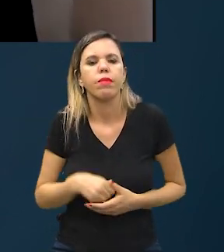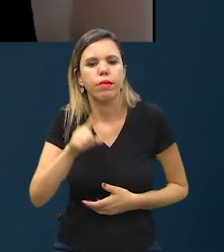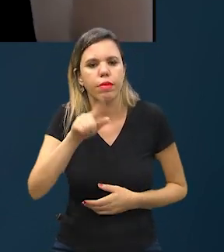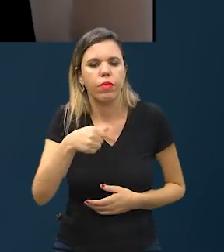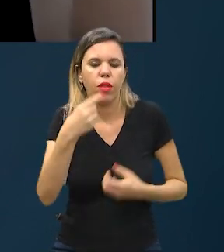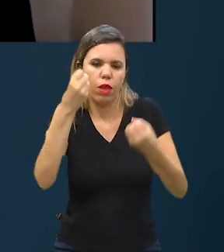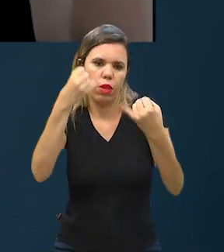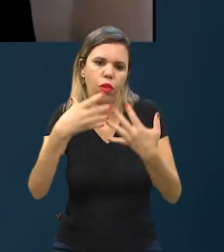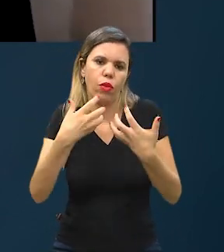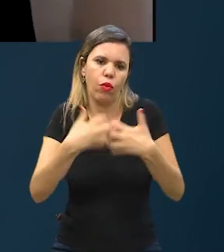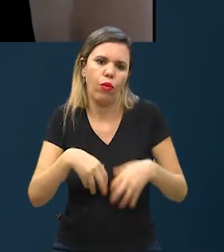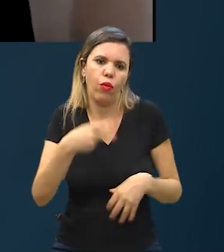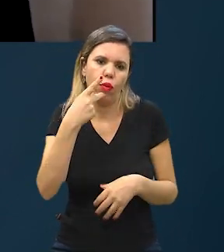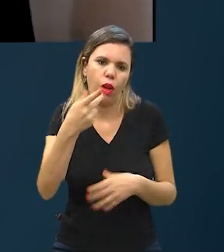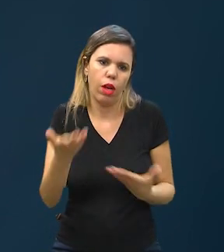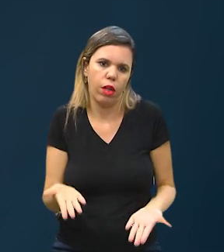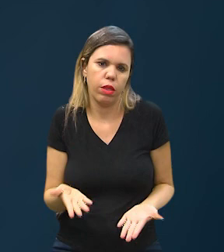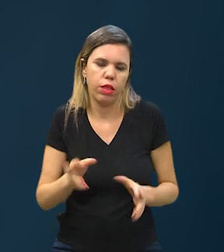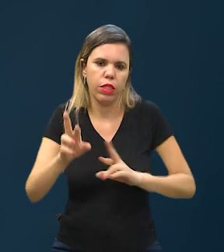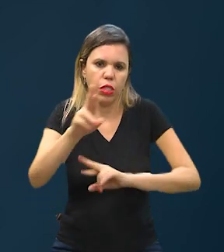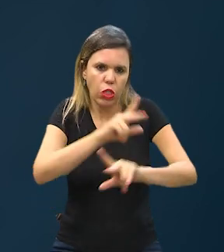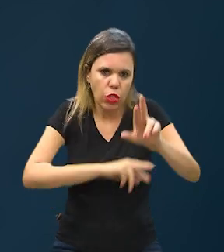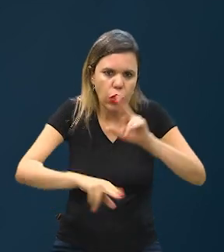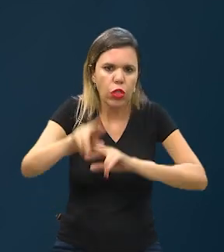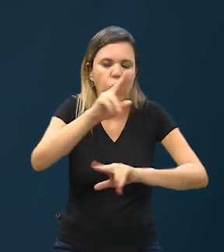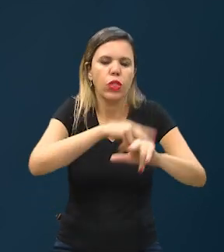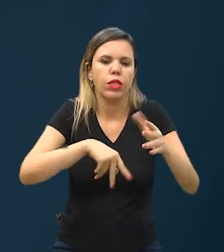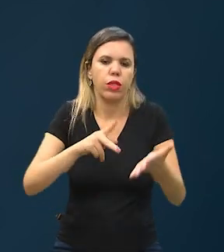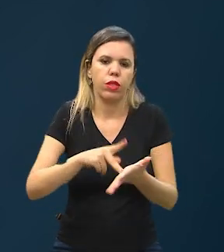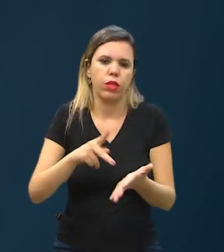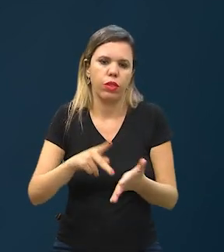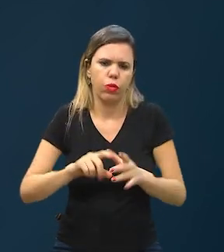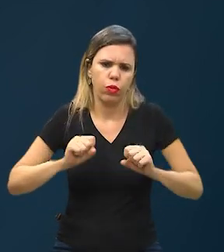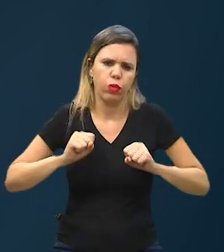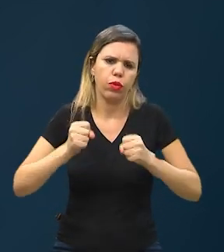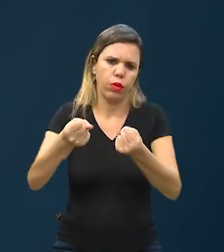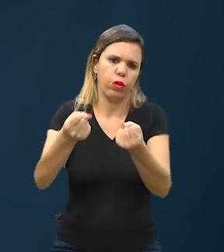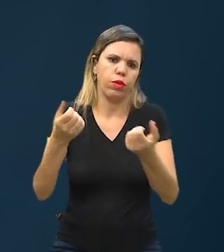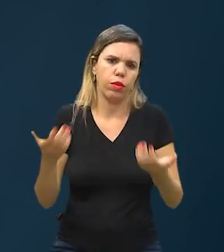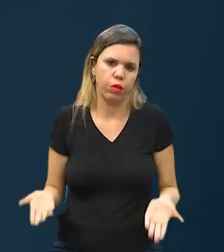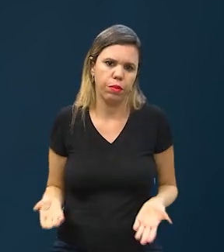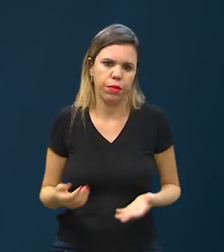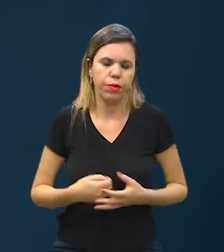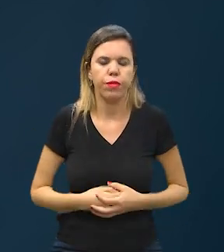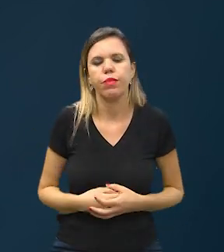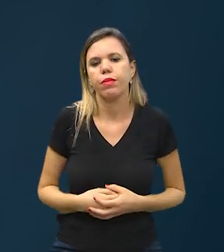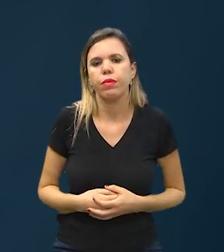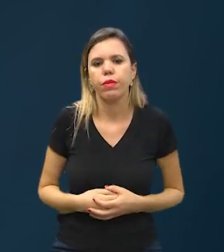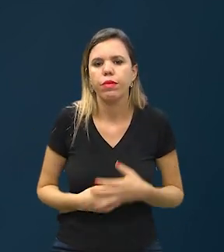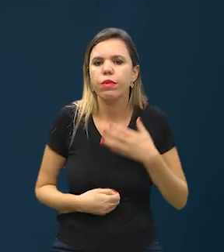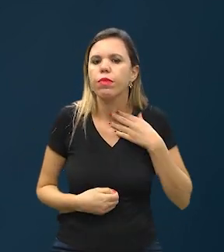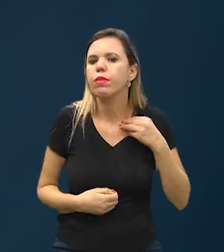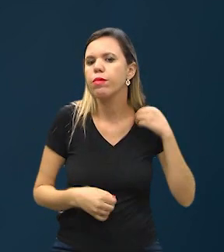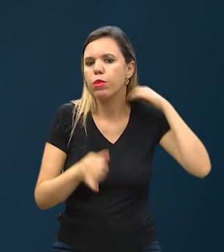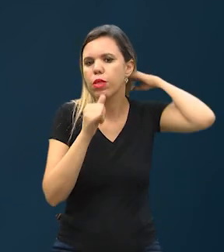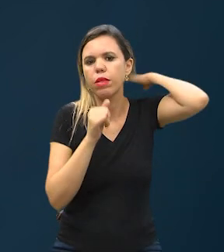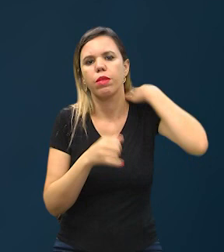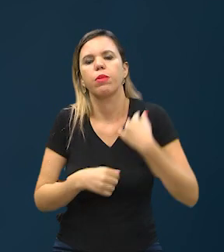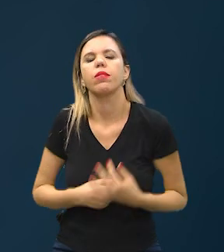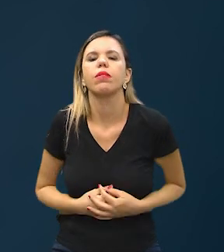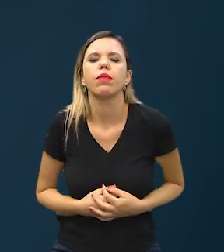justamente isso que eu ia comentar. Essa diversidade, na verdade, ela nos fortaleceu, né? Porque, por